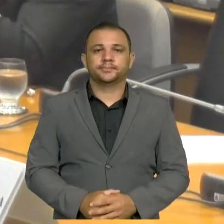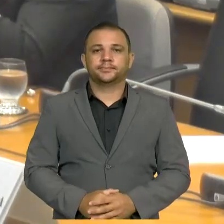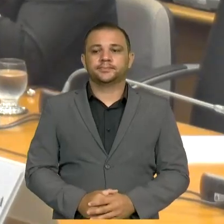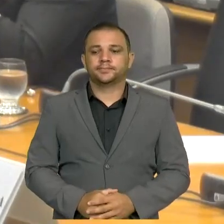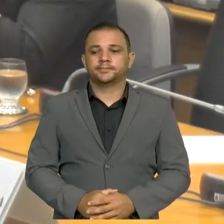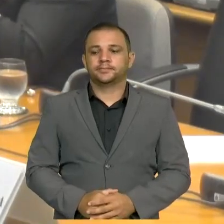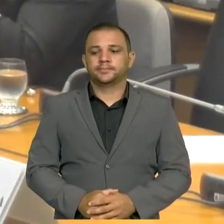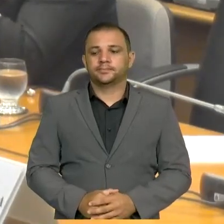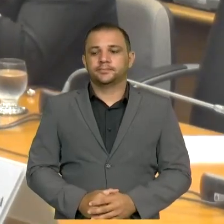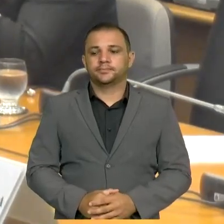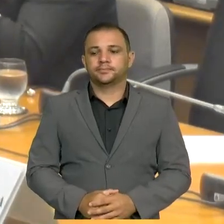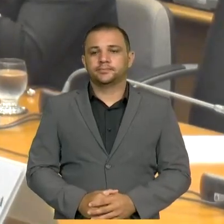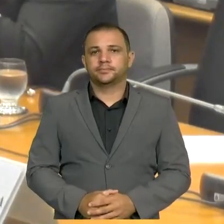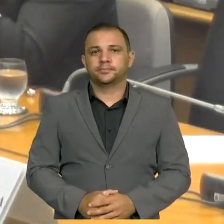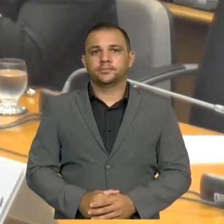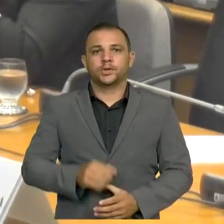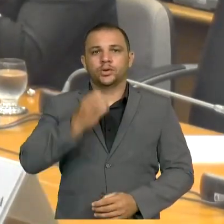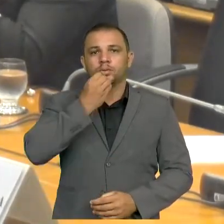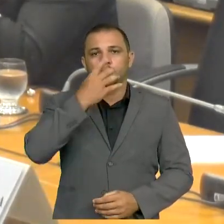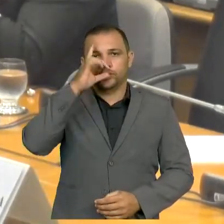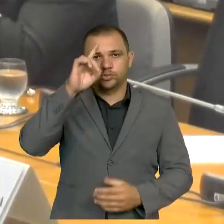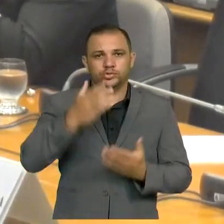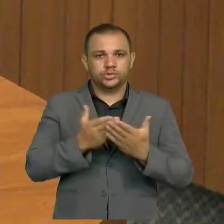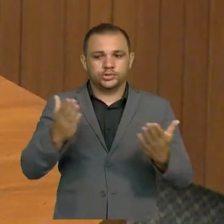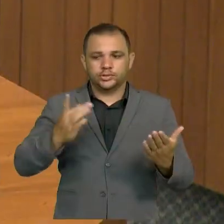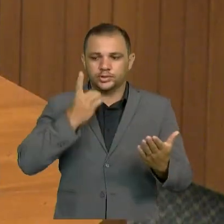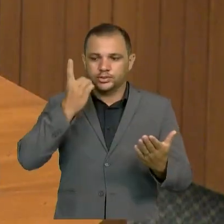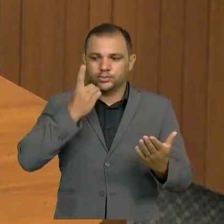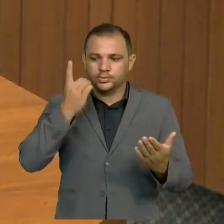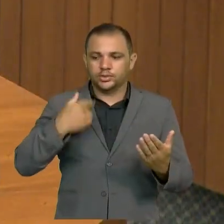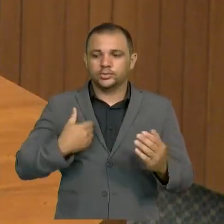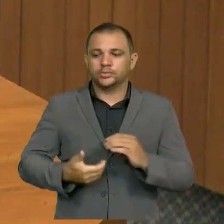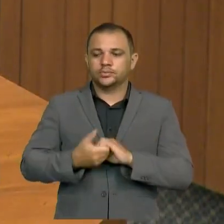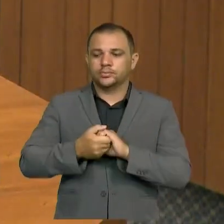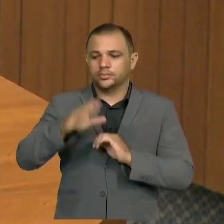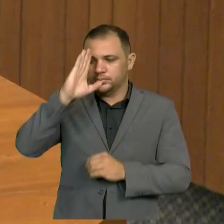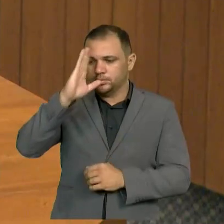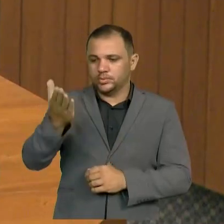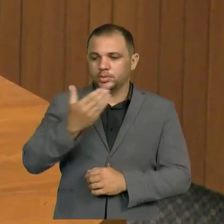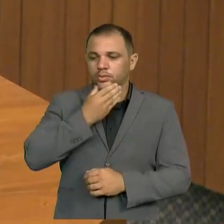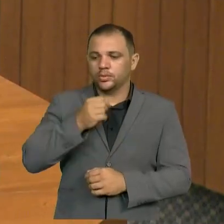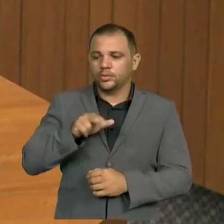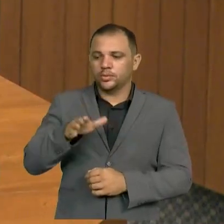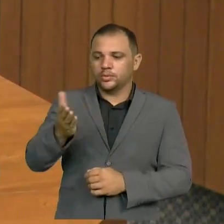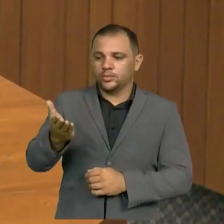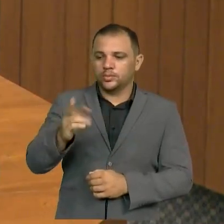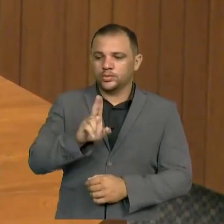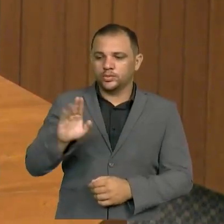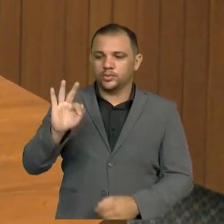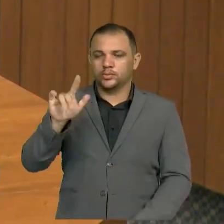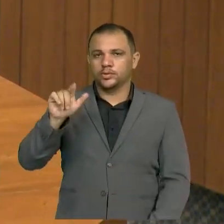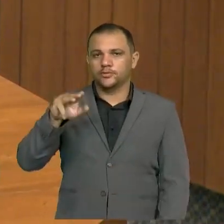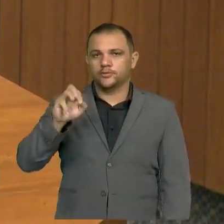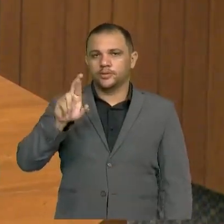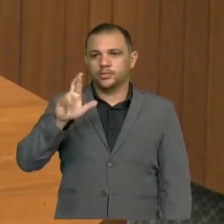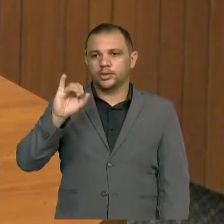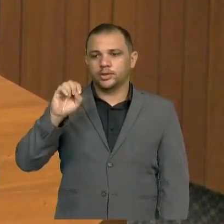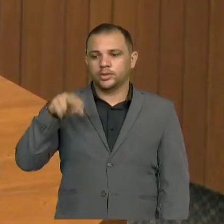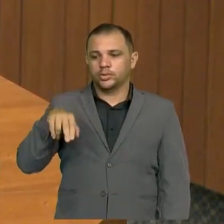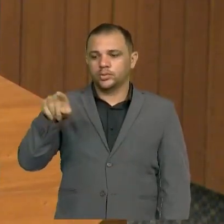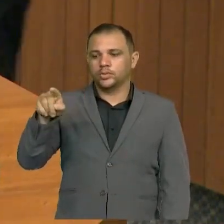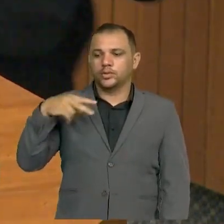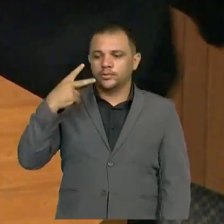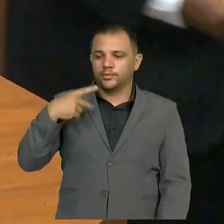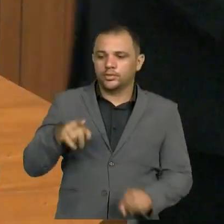Bom dia, deputados e deputadas, Maranhão. Cumprimento de maneira muito especial meu irmão Flamarion, vereador, enfermeiro. Está